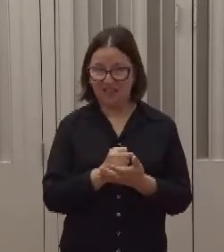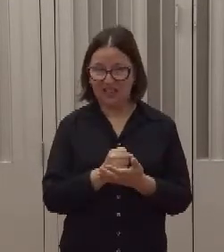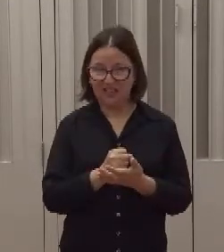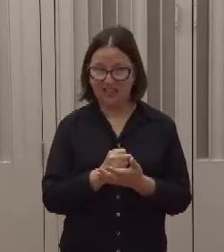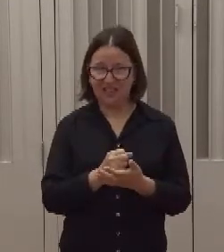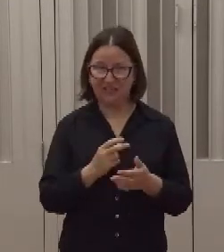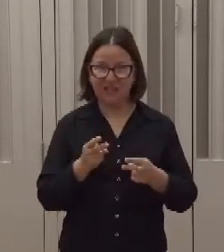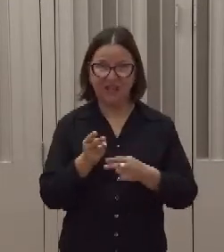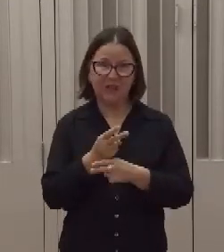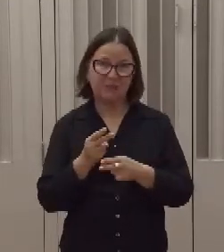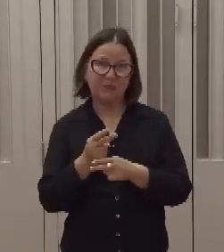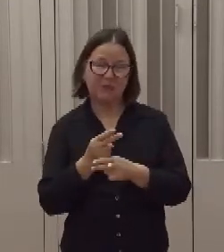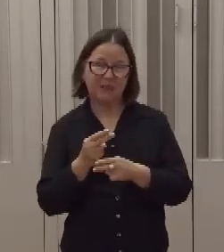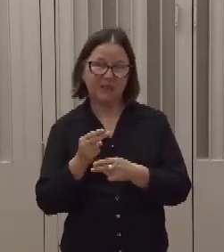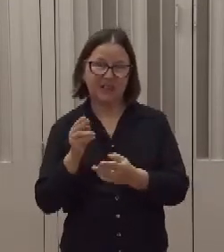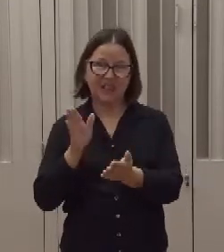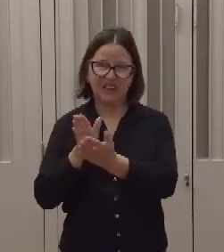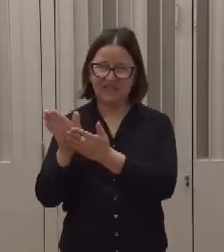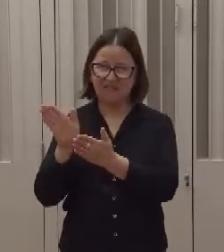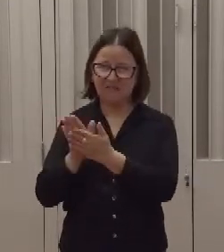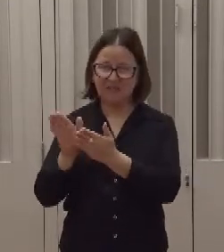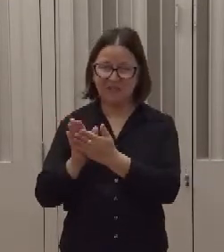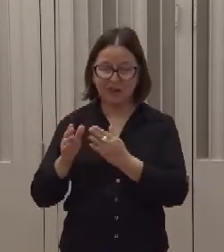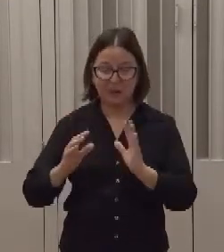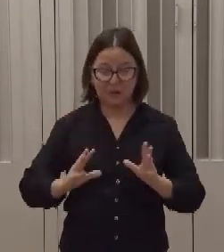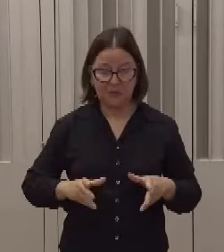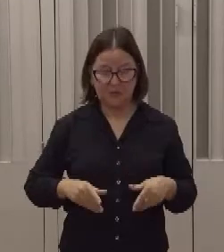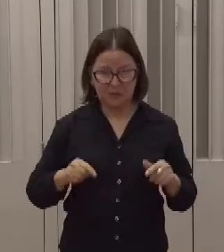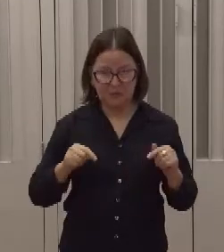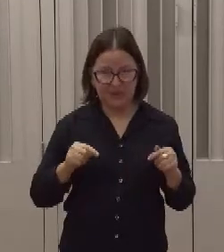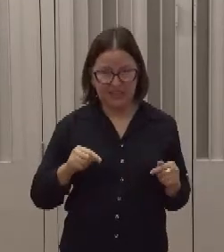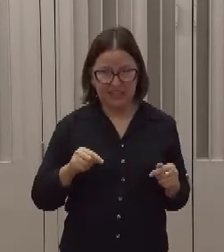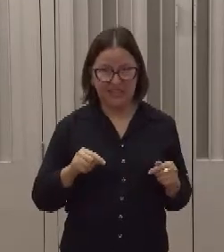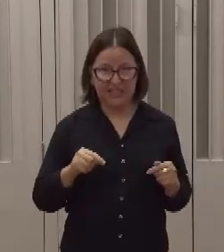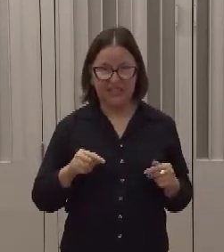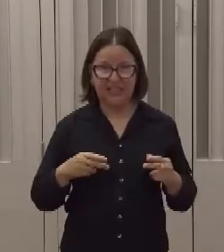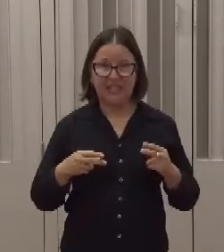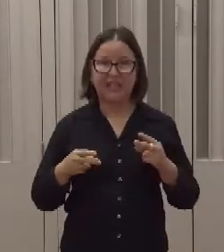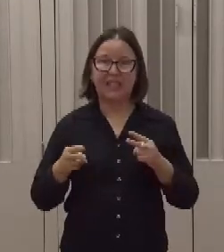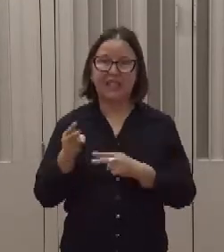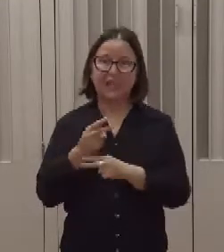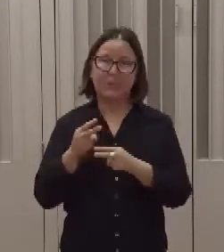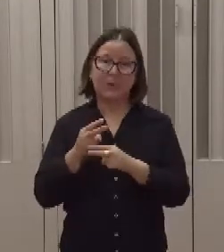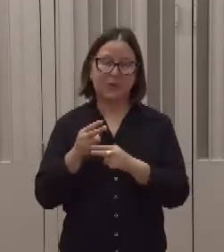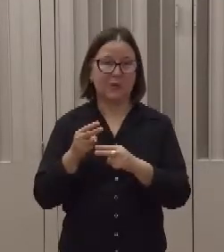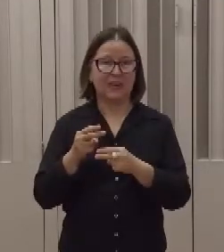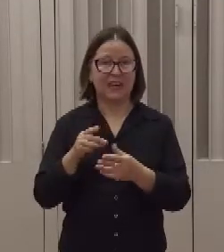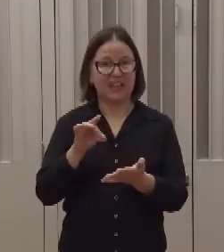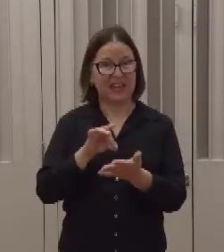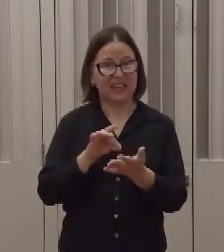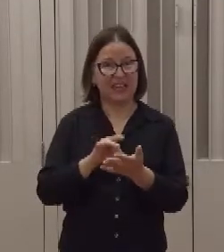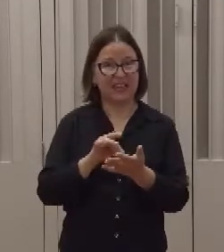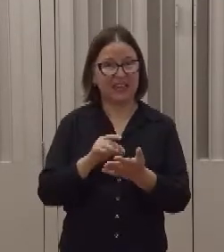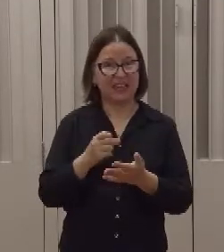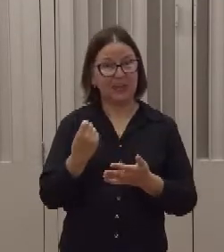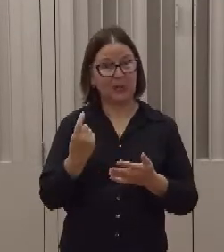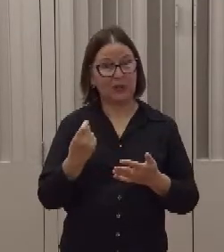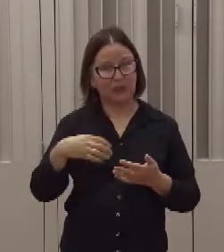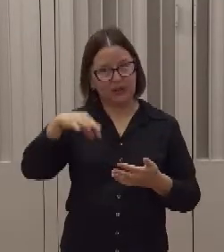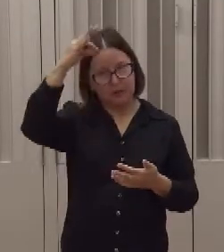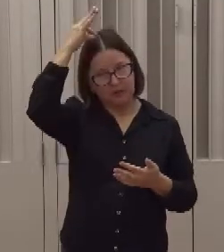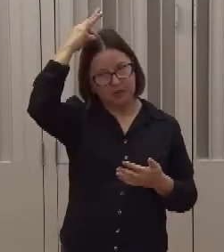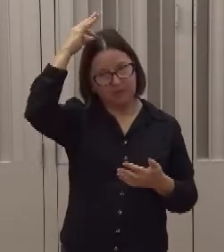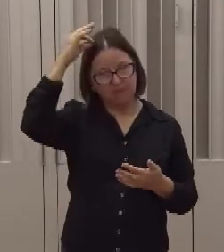da terra, para uma realidade unicamente espiritual. Nós, porém, segundo a sua